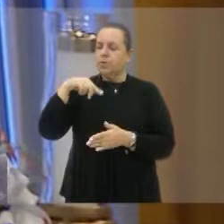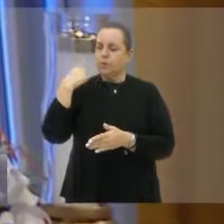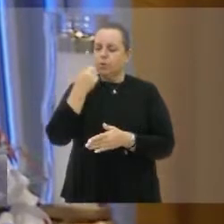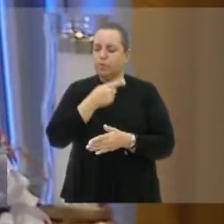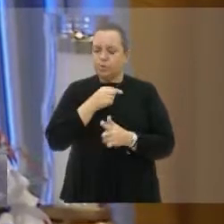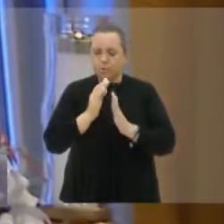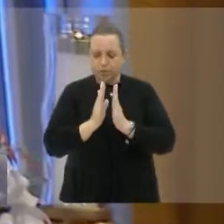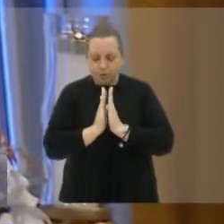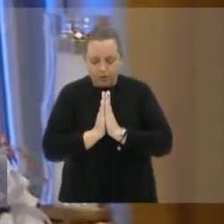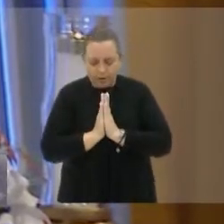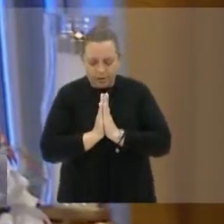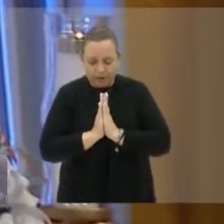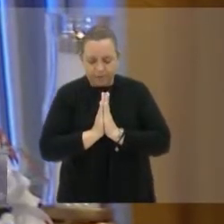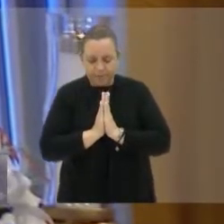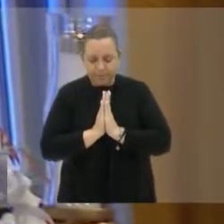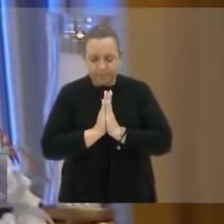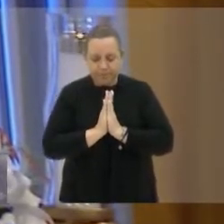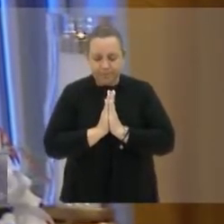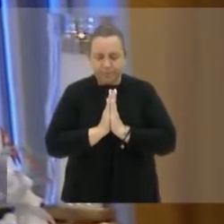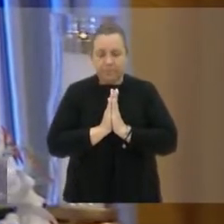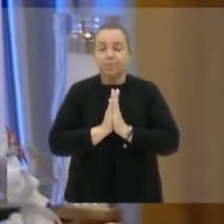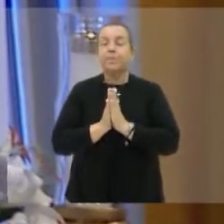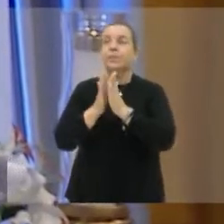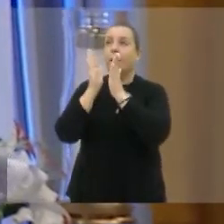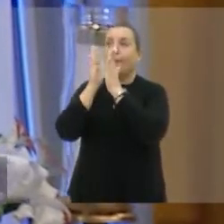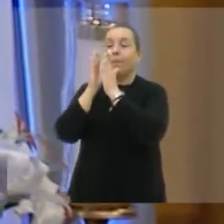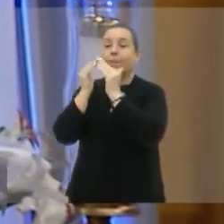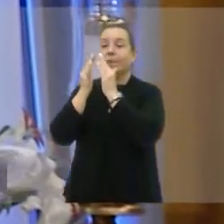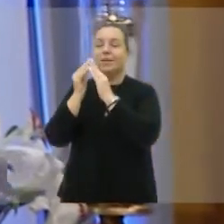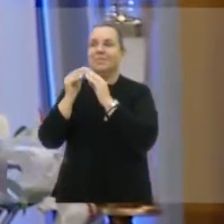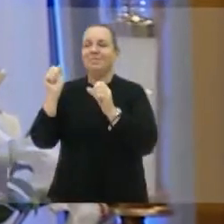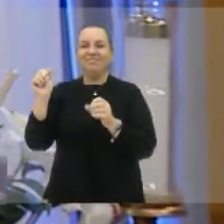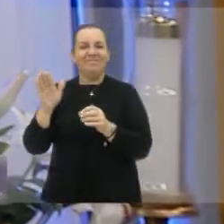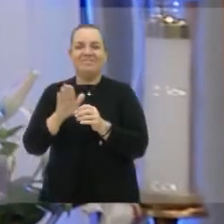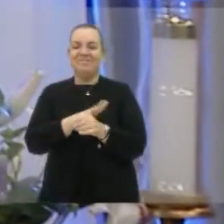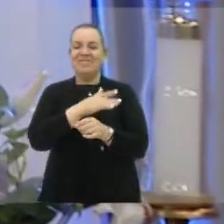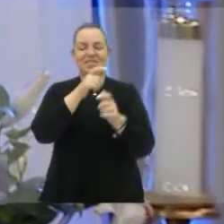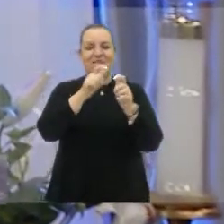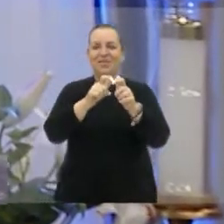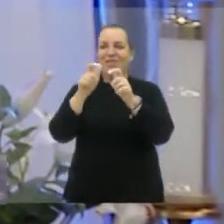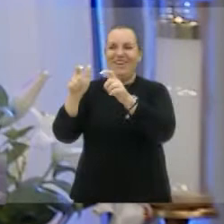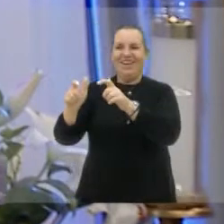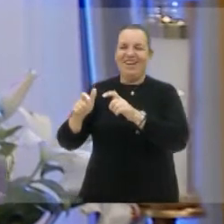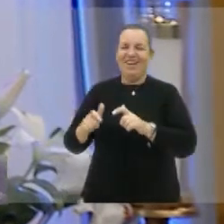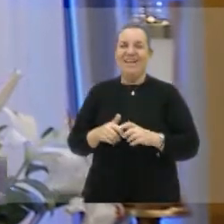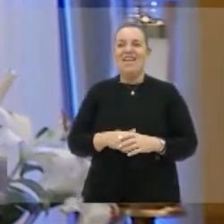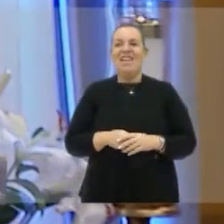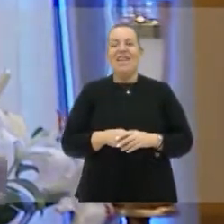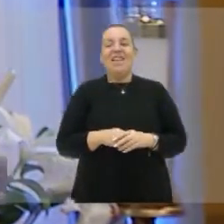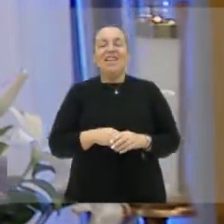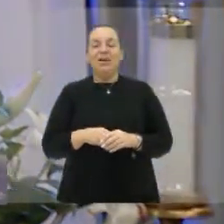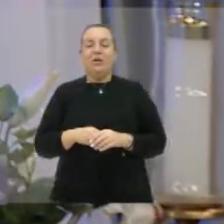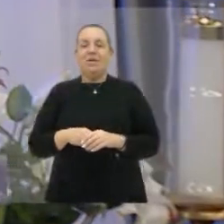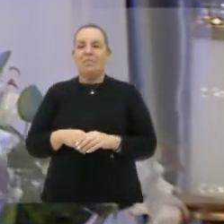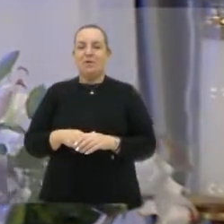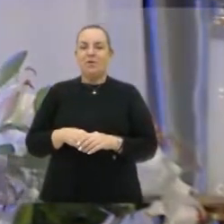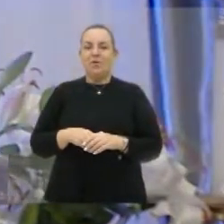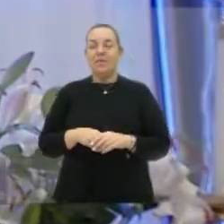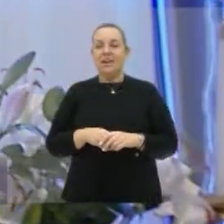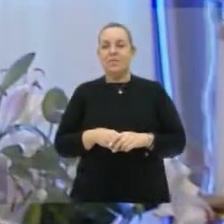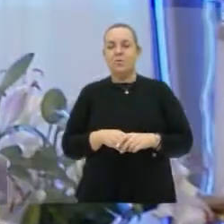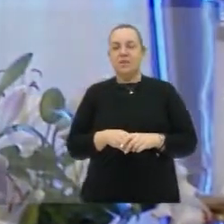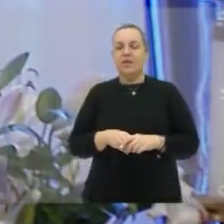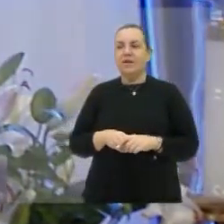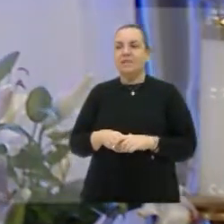Senhor nosso. Amém. Peça, enche este lugar, enche a minha casa, a minha família, o meu trabalho,